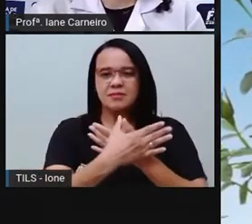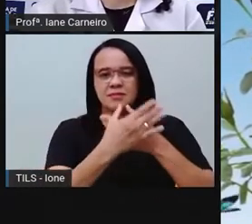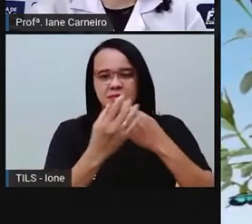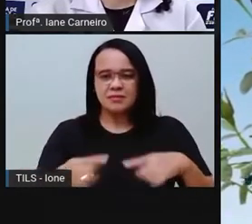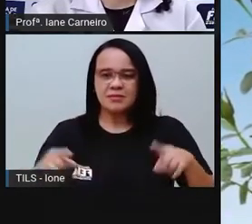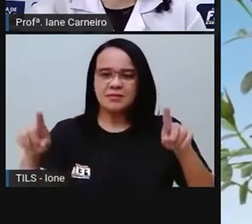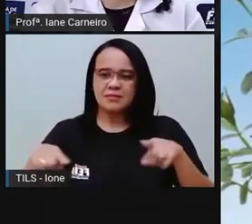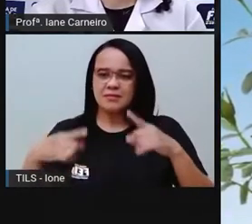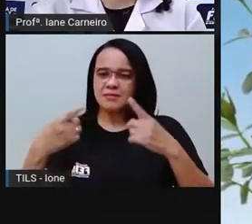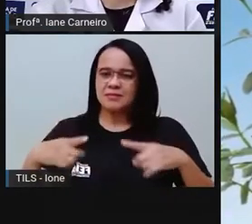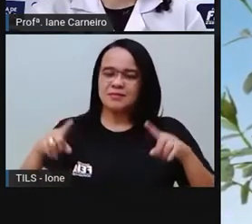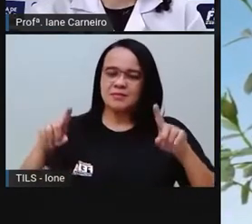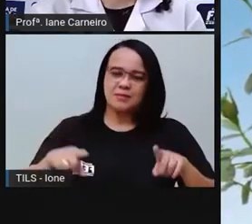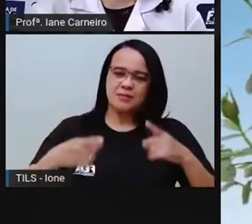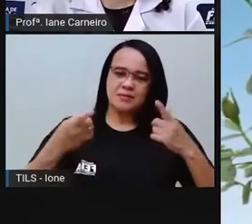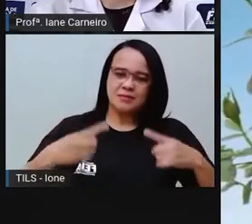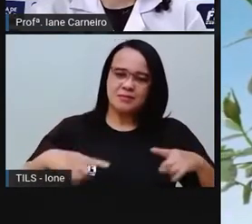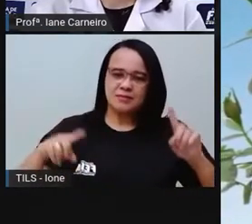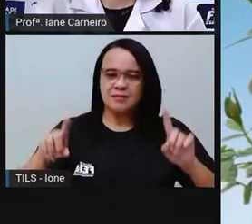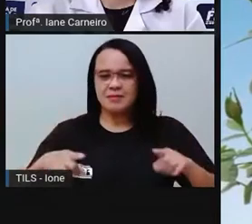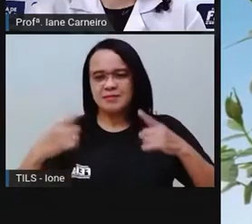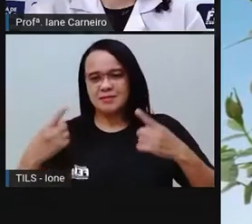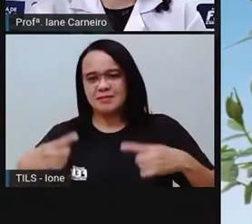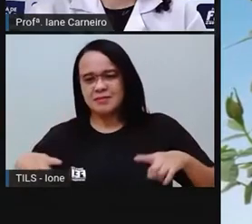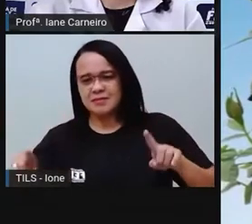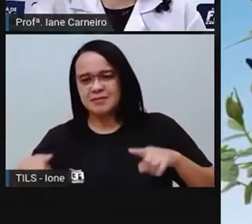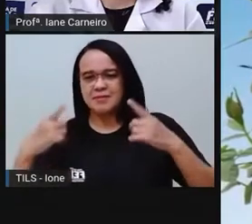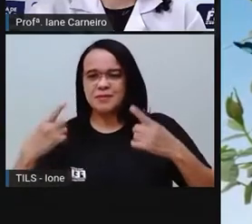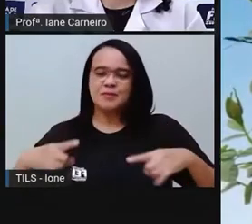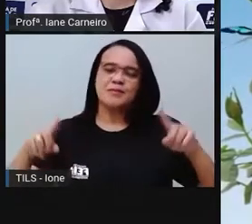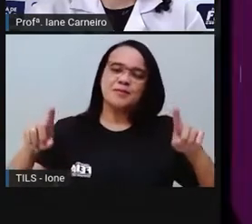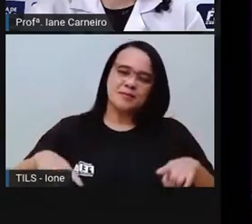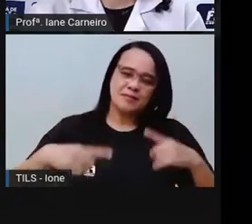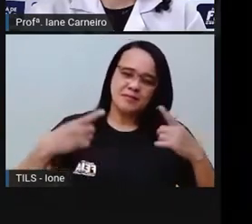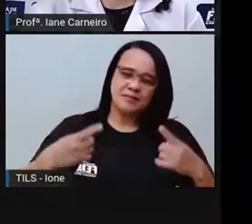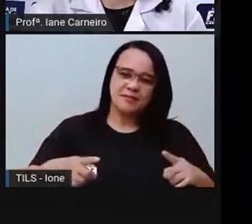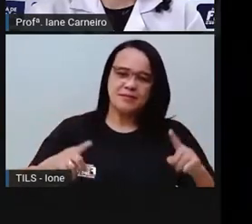o Zap Zap Zap Zap Zap Zap Zap